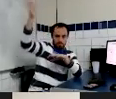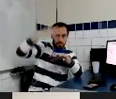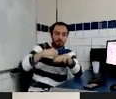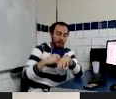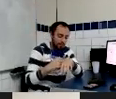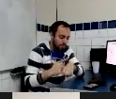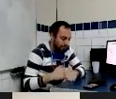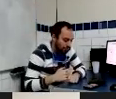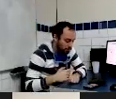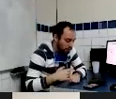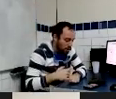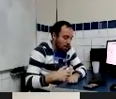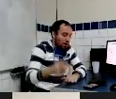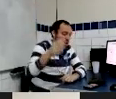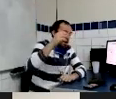conflitos externos.